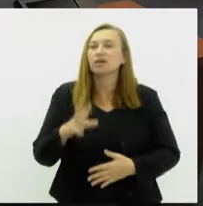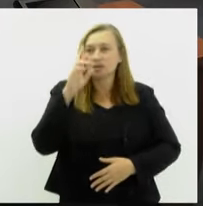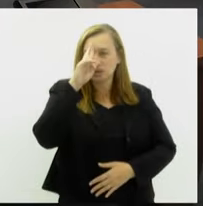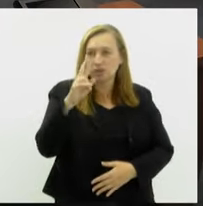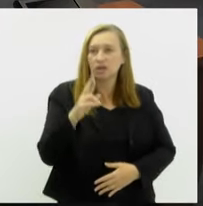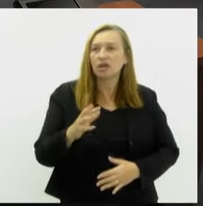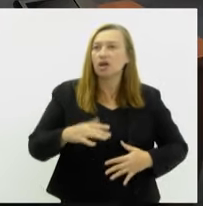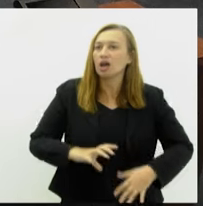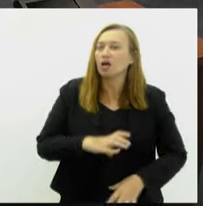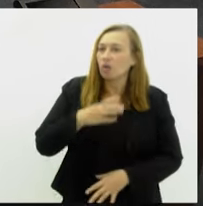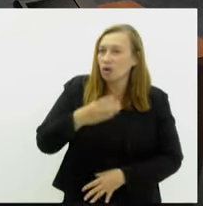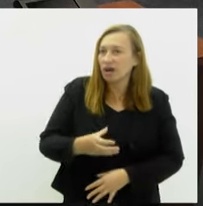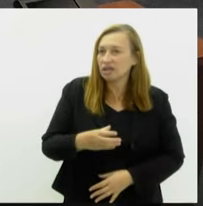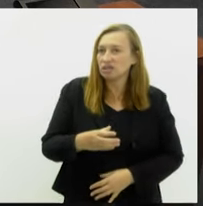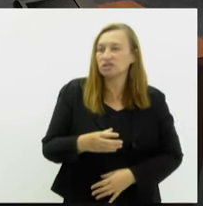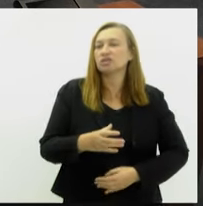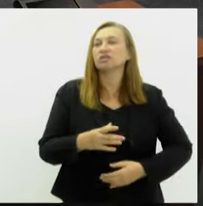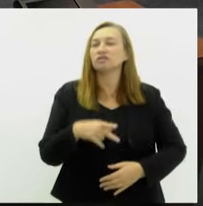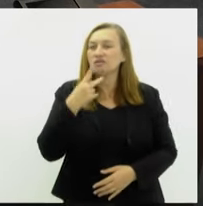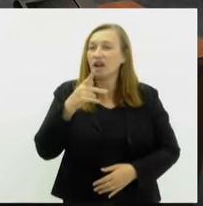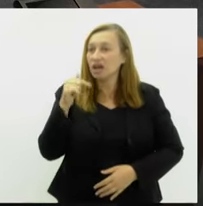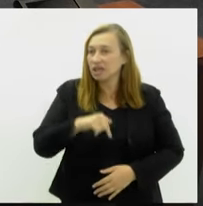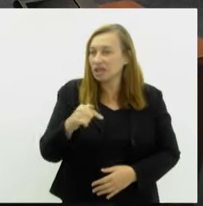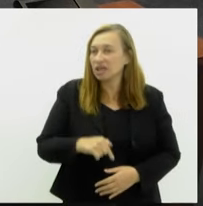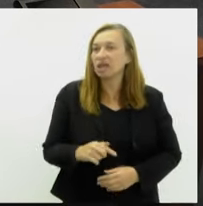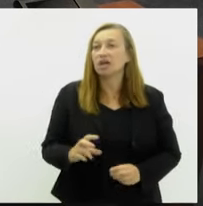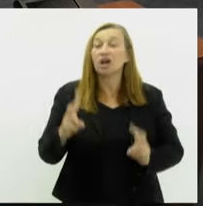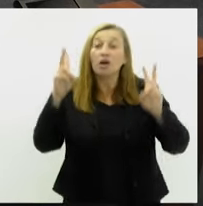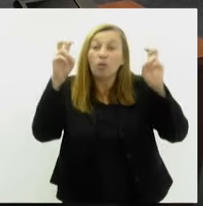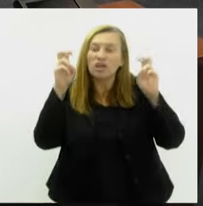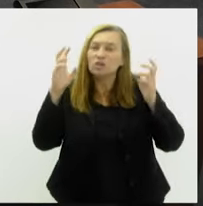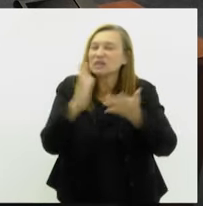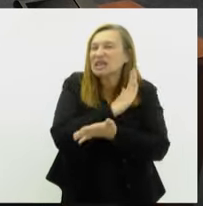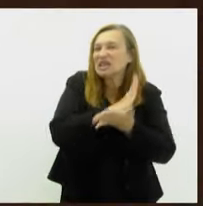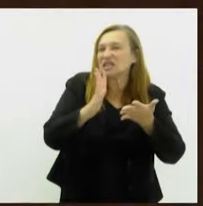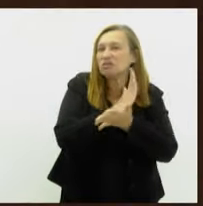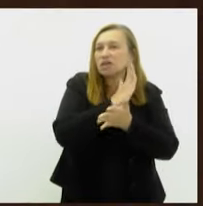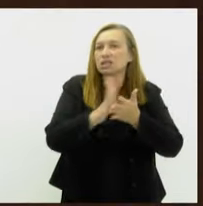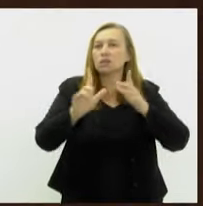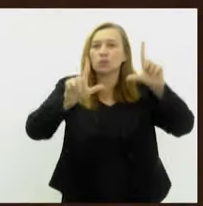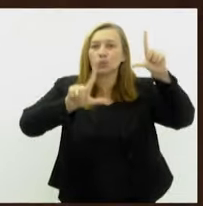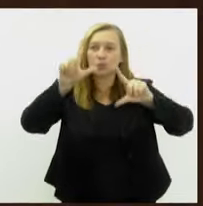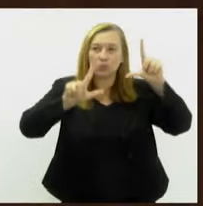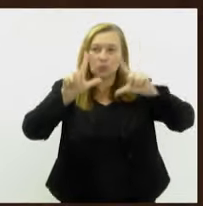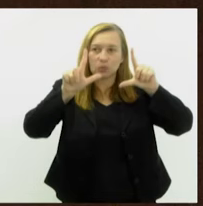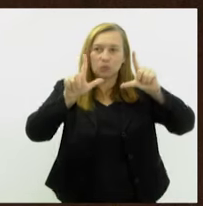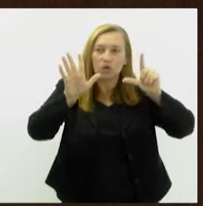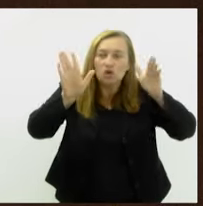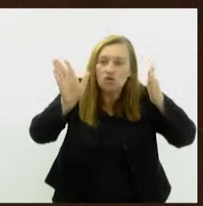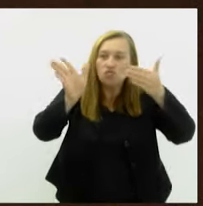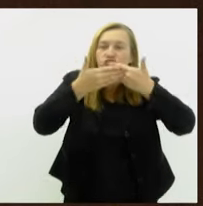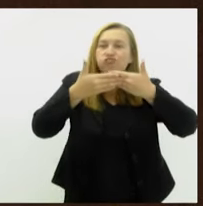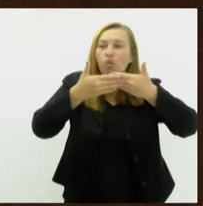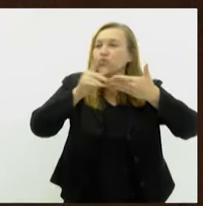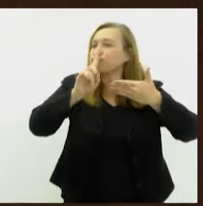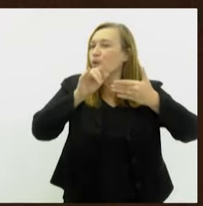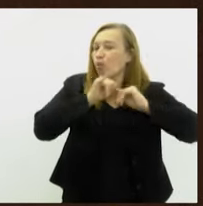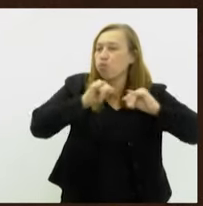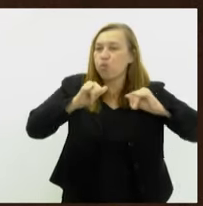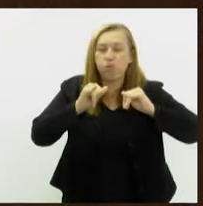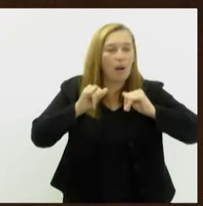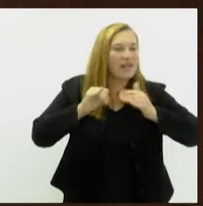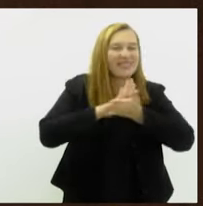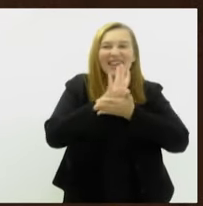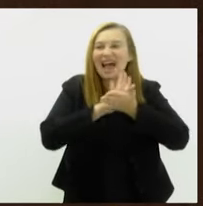uma vez a coragem de trazer aqui algo que muitas vezes a imprensa, acobertada e apaniguada pelo